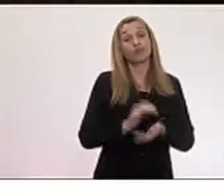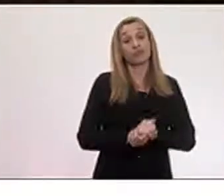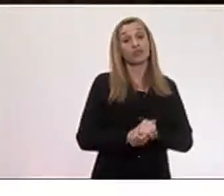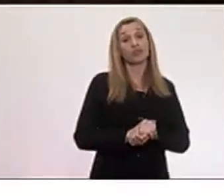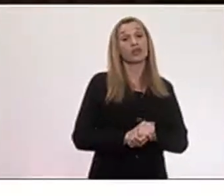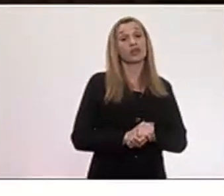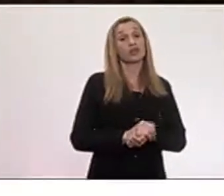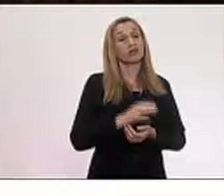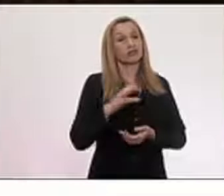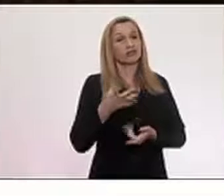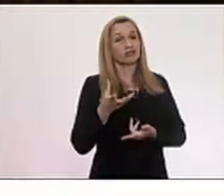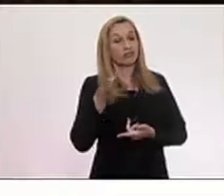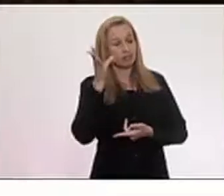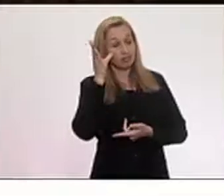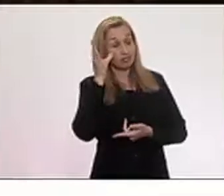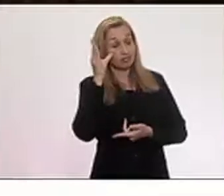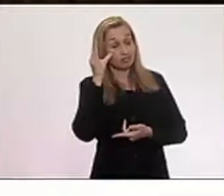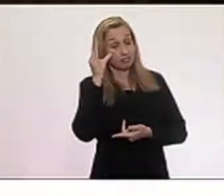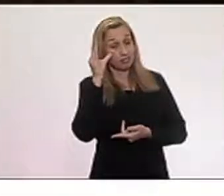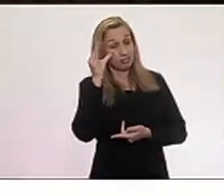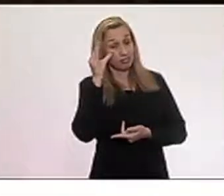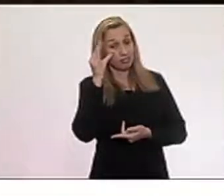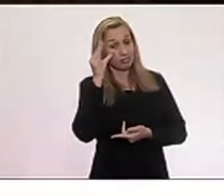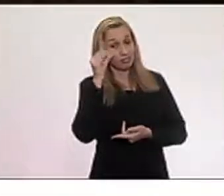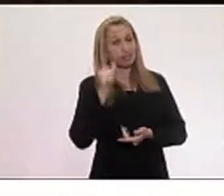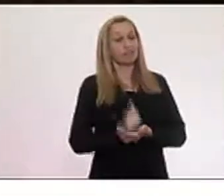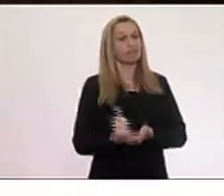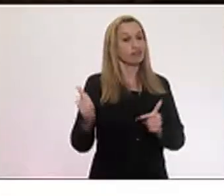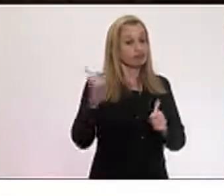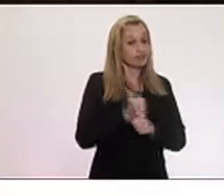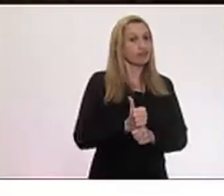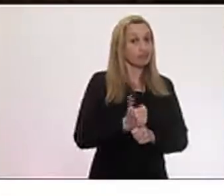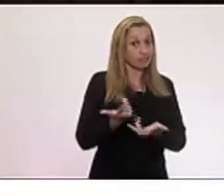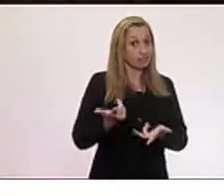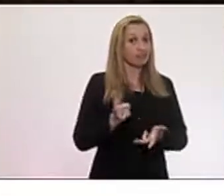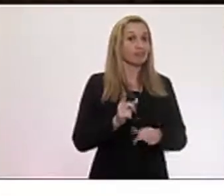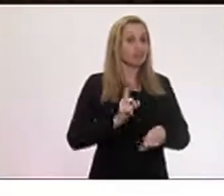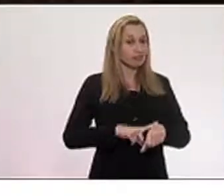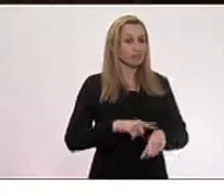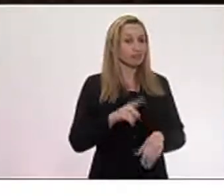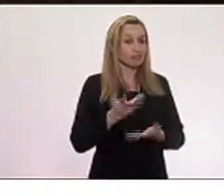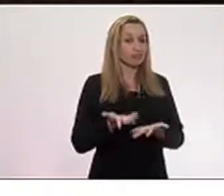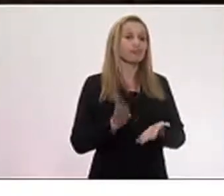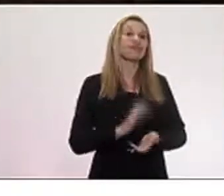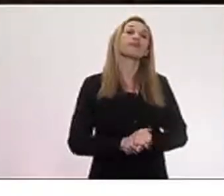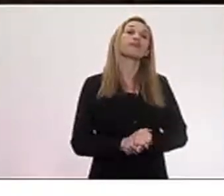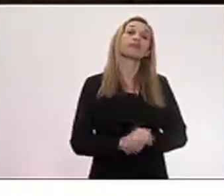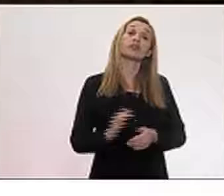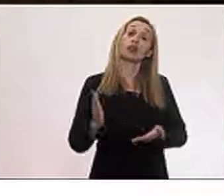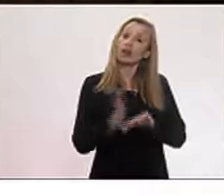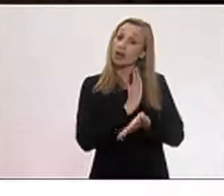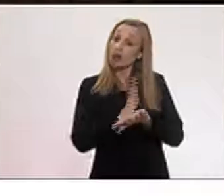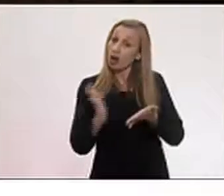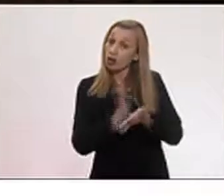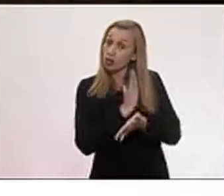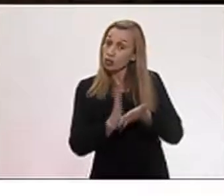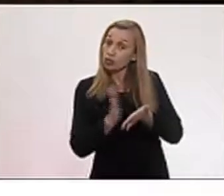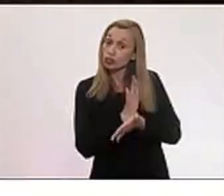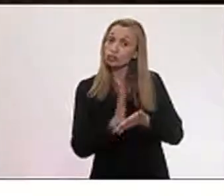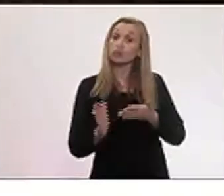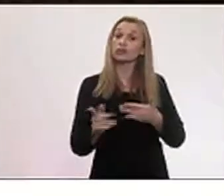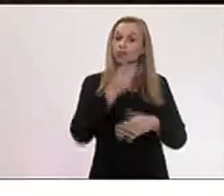de interessados assumisse essa provisória. E alguns membros do